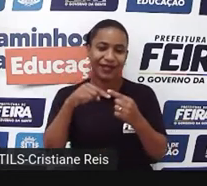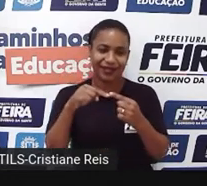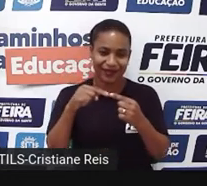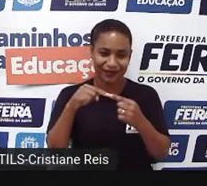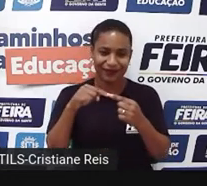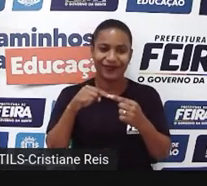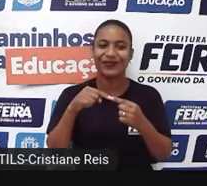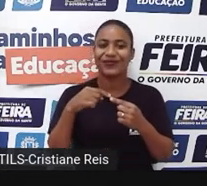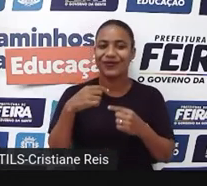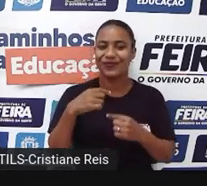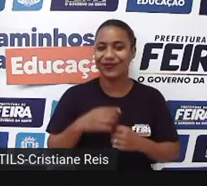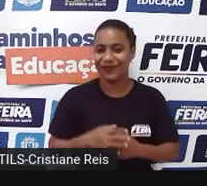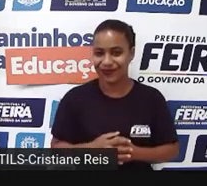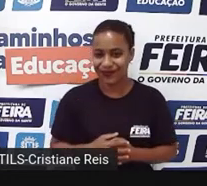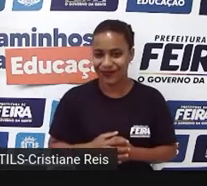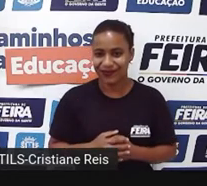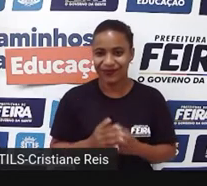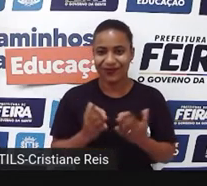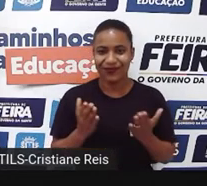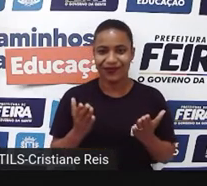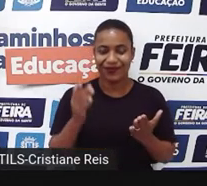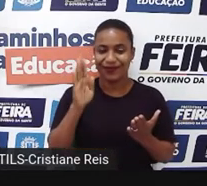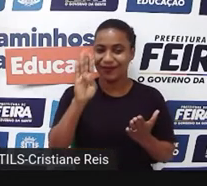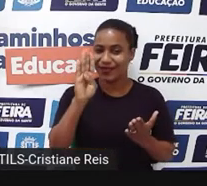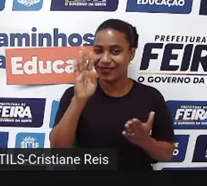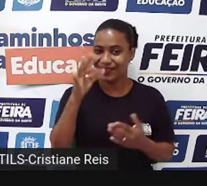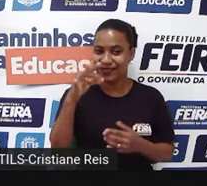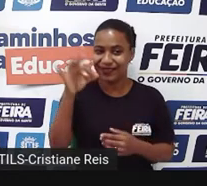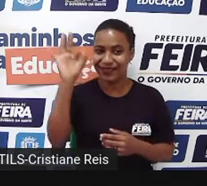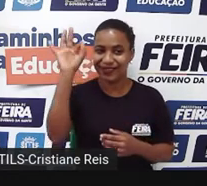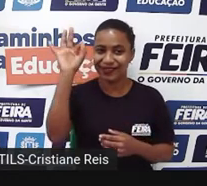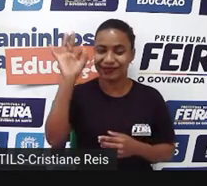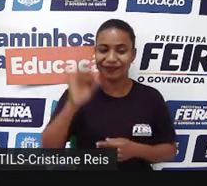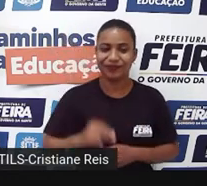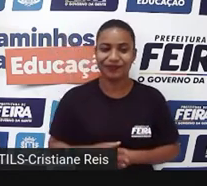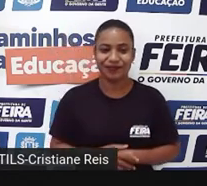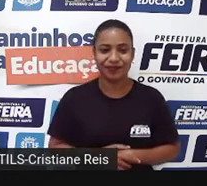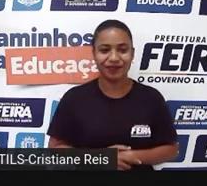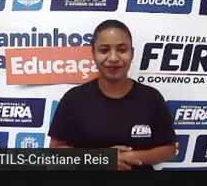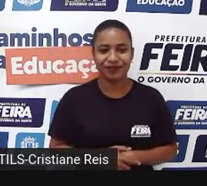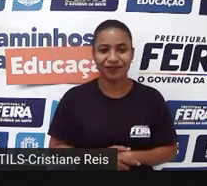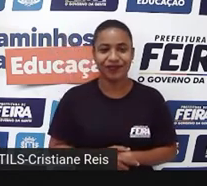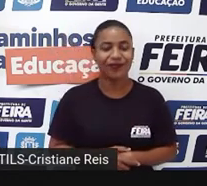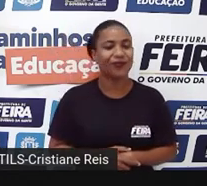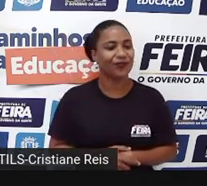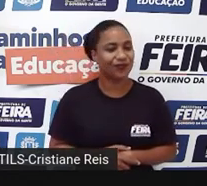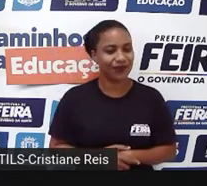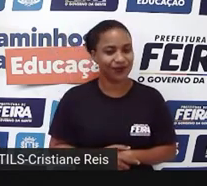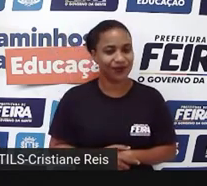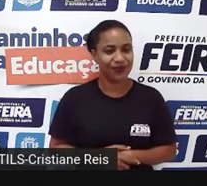Ok. Next one. Number three. What time of movie